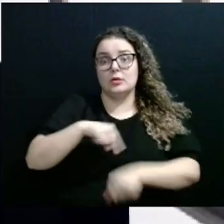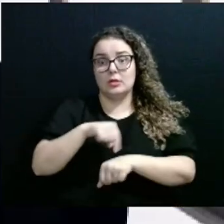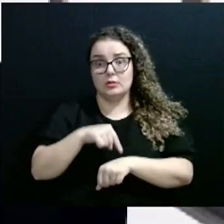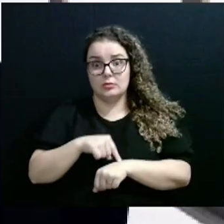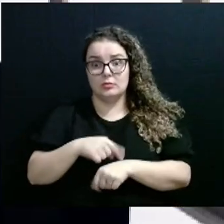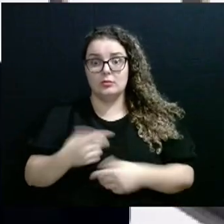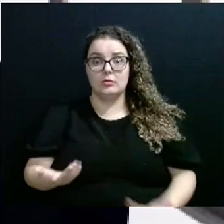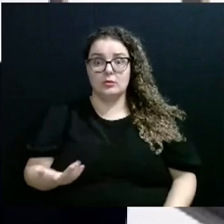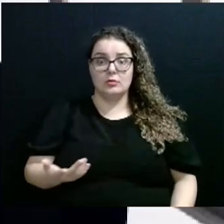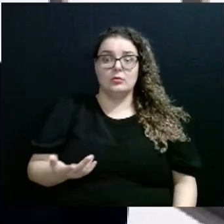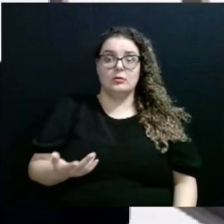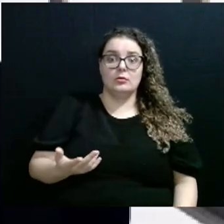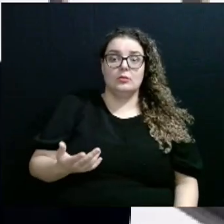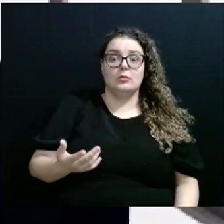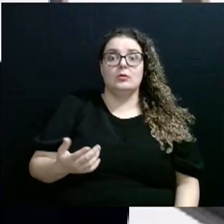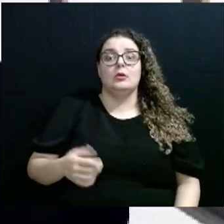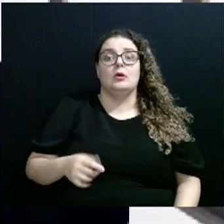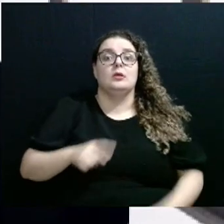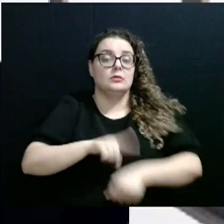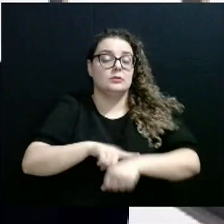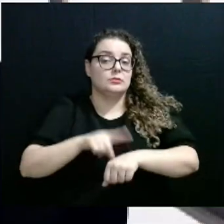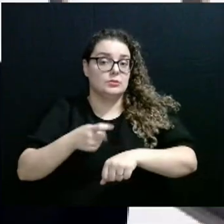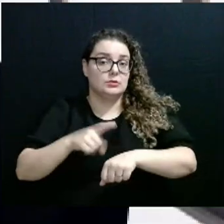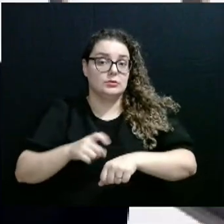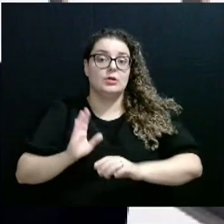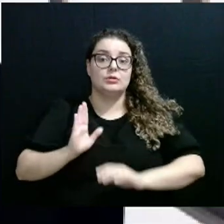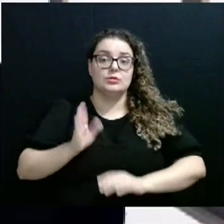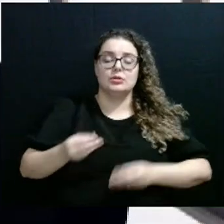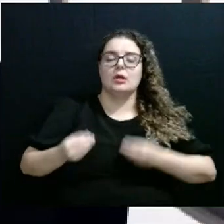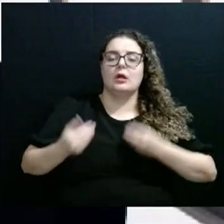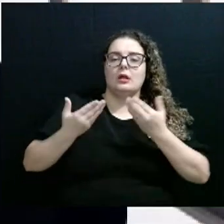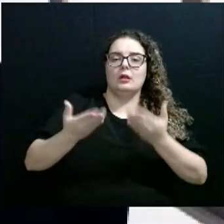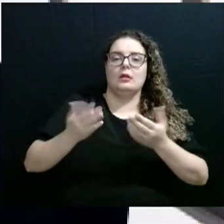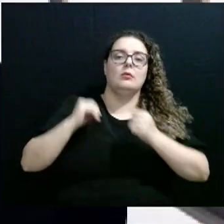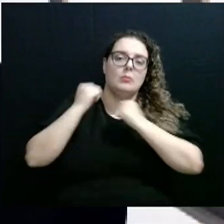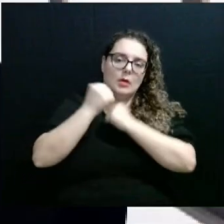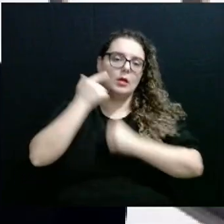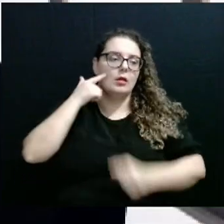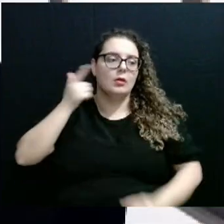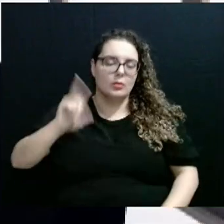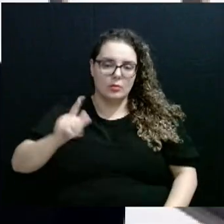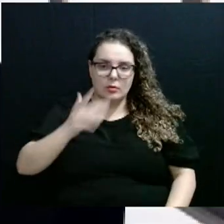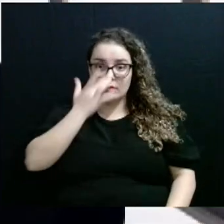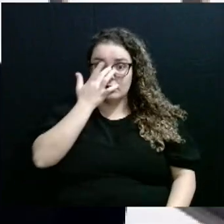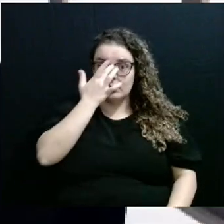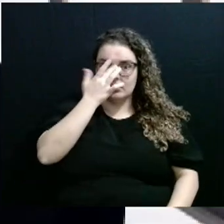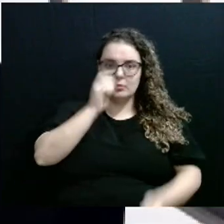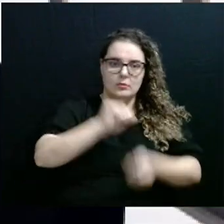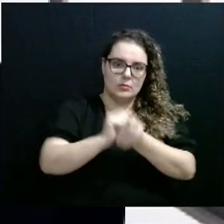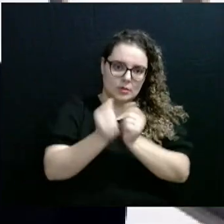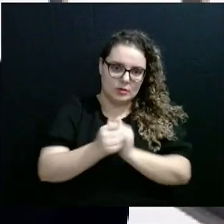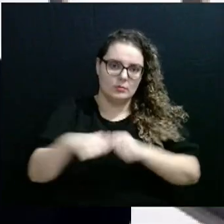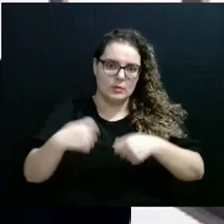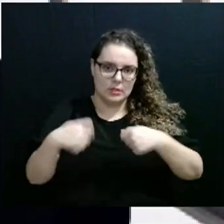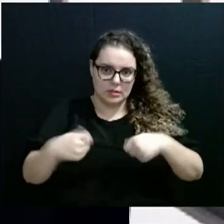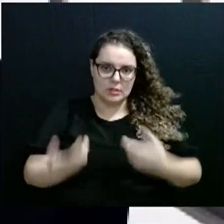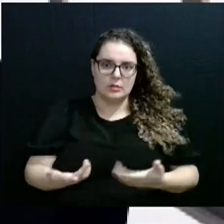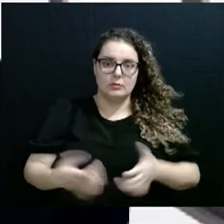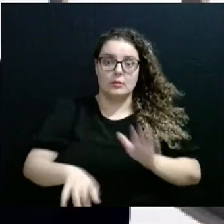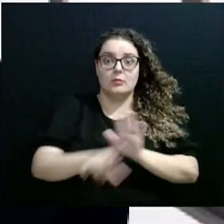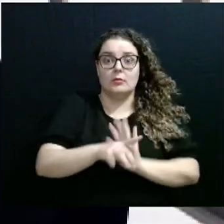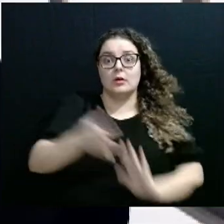questão das horas extras, então ela já traz uma proteção. É claro que precisa de uma adaptação, porque a legislação é antiga,